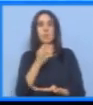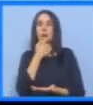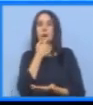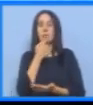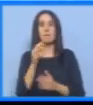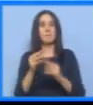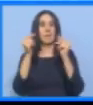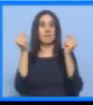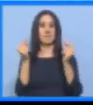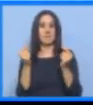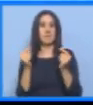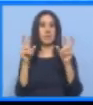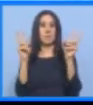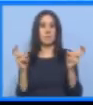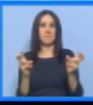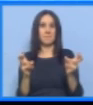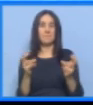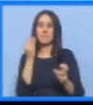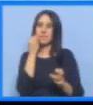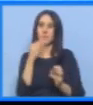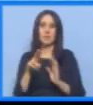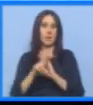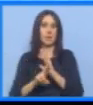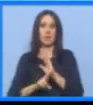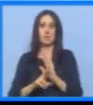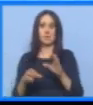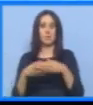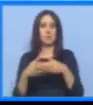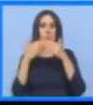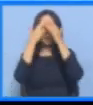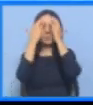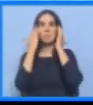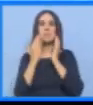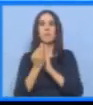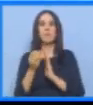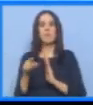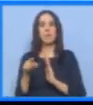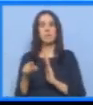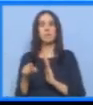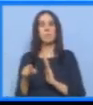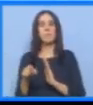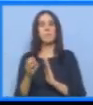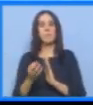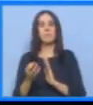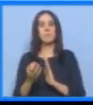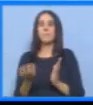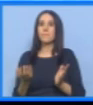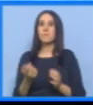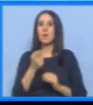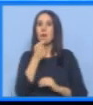chama milagre. Faz parte das regras da congregação ainda, isso, de maneira que